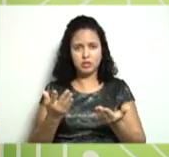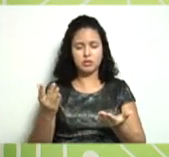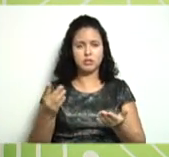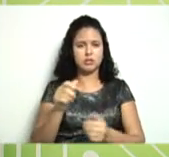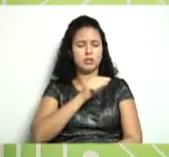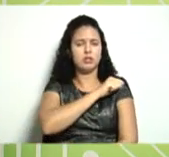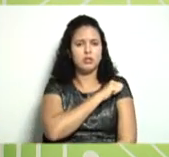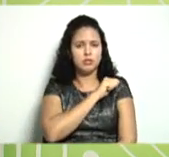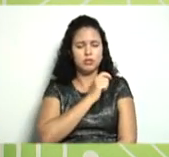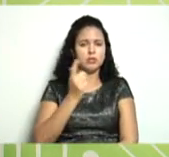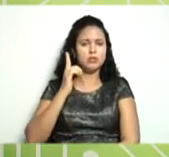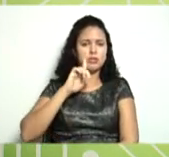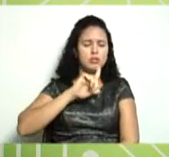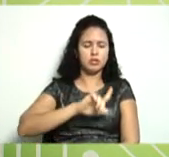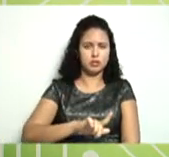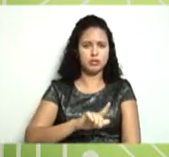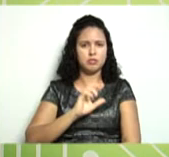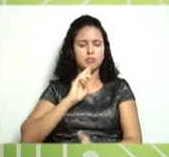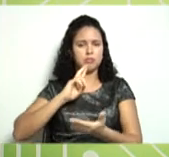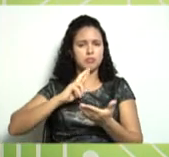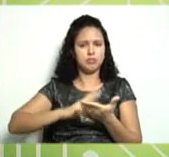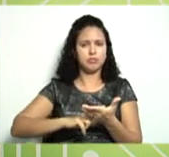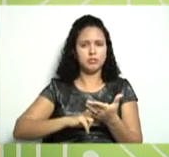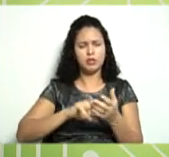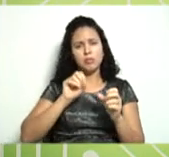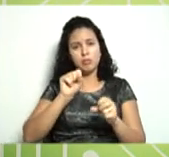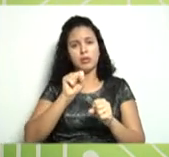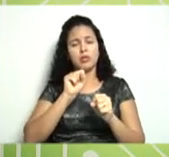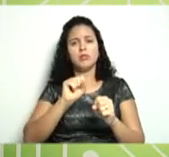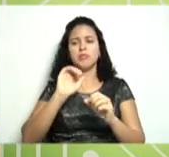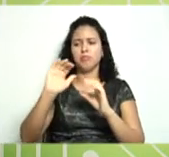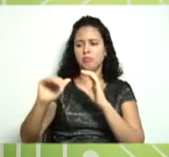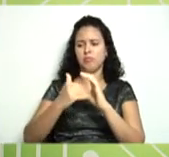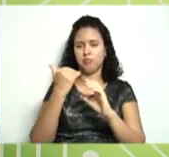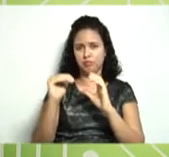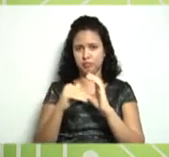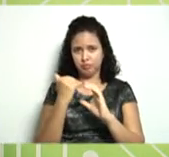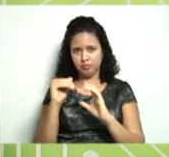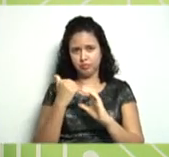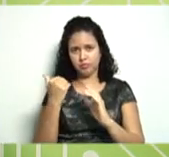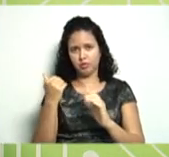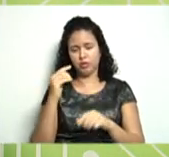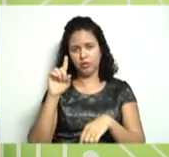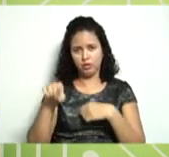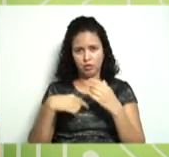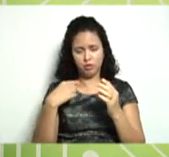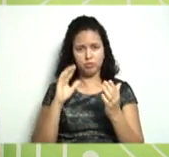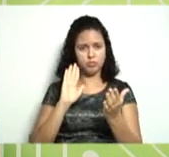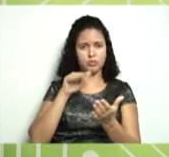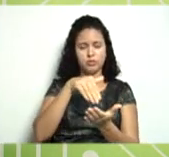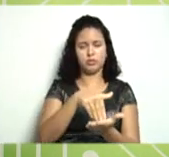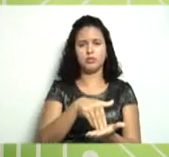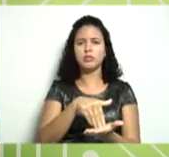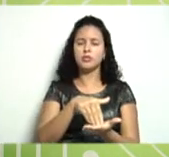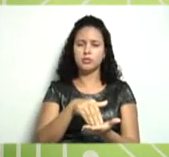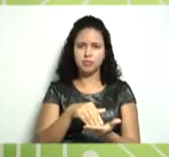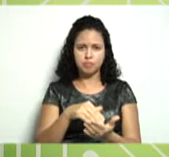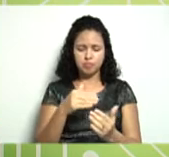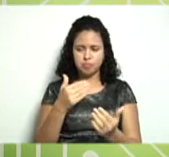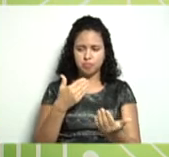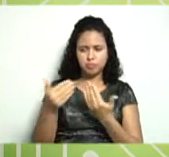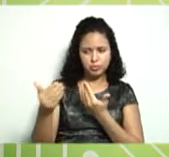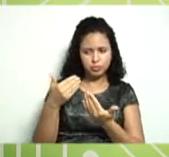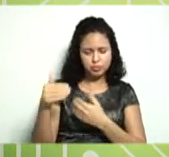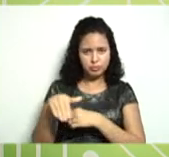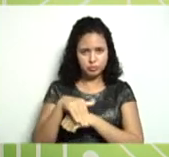que conseguiram colocar as suas respostas, por gentileza, vai encaminhando para a gente, para que nós possamos, ao final, ter essa interação com os